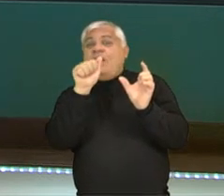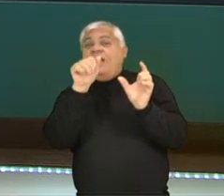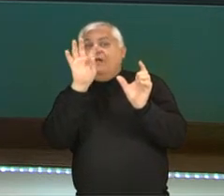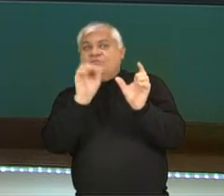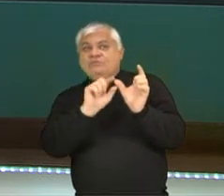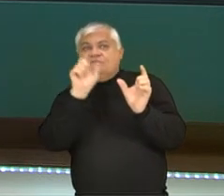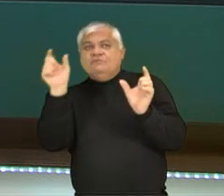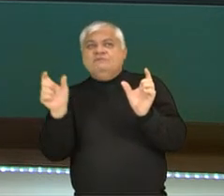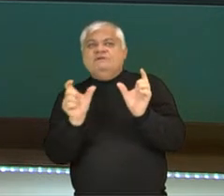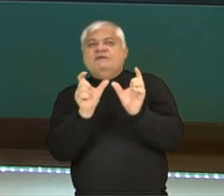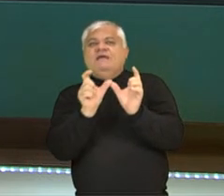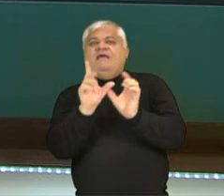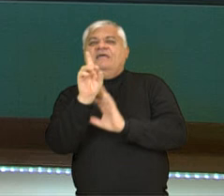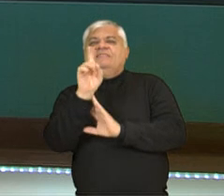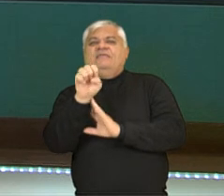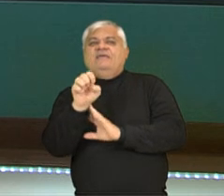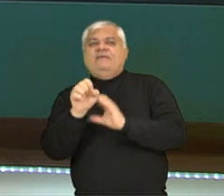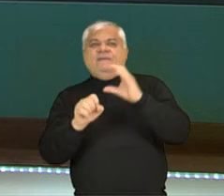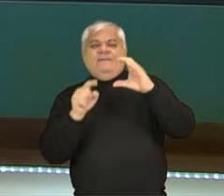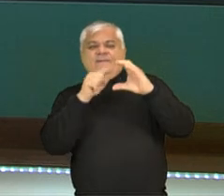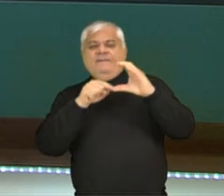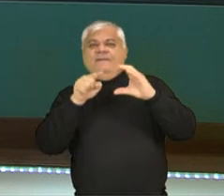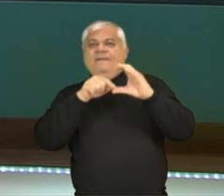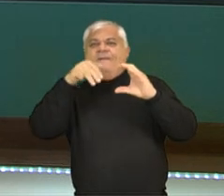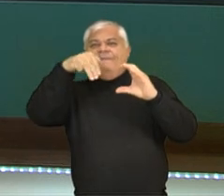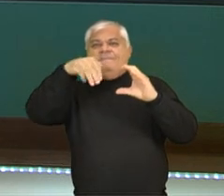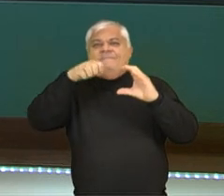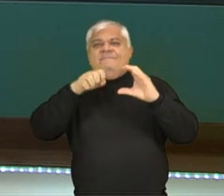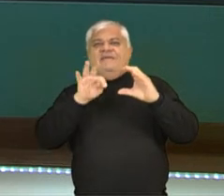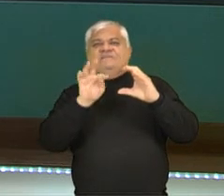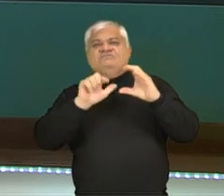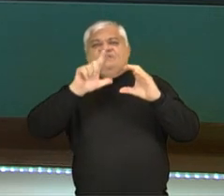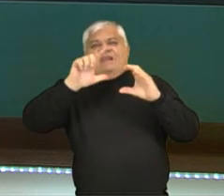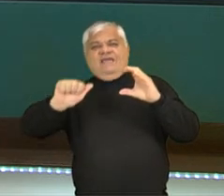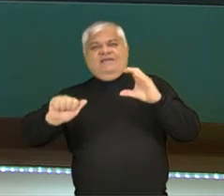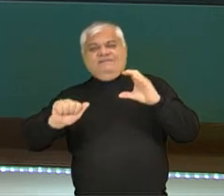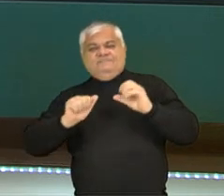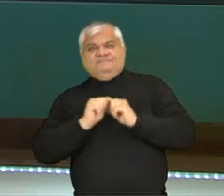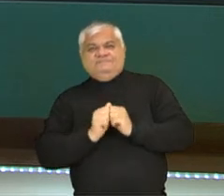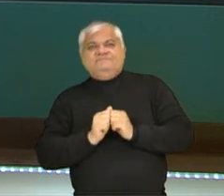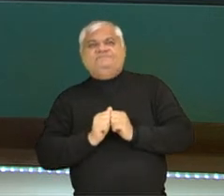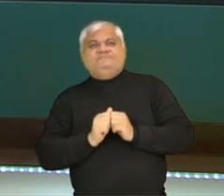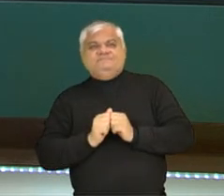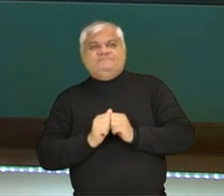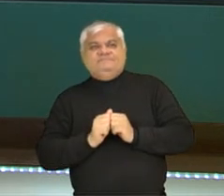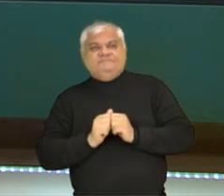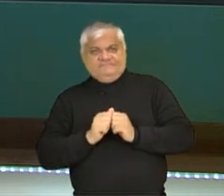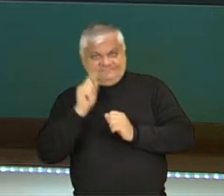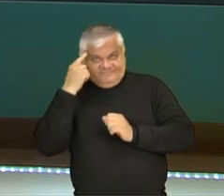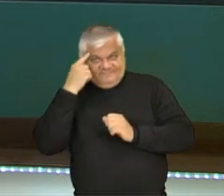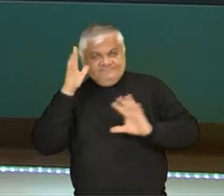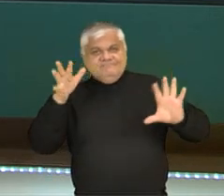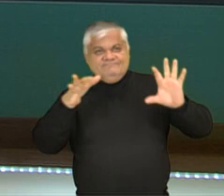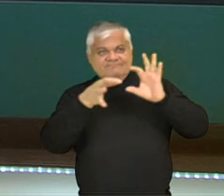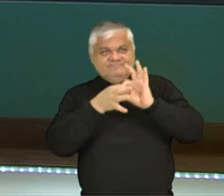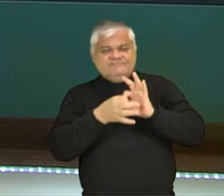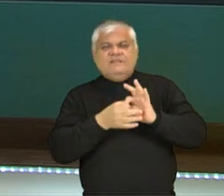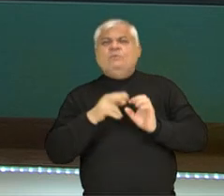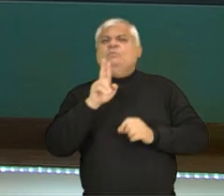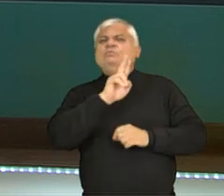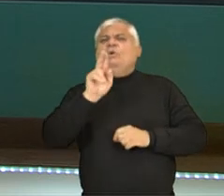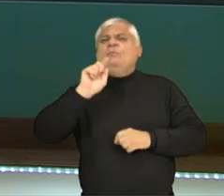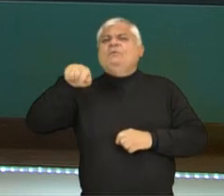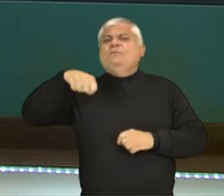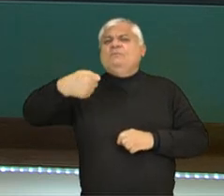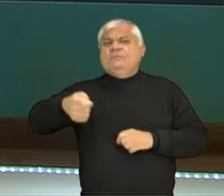ao oxigênio de um único carbono, metil e terminação A, metila. Professor, como vai ficar então o